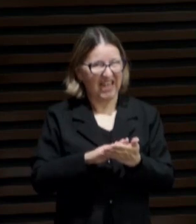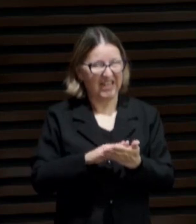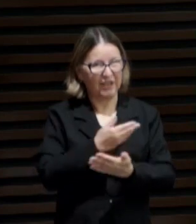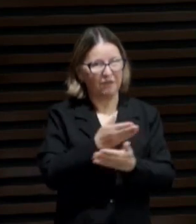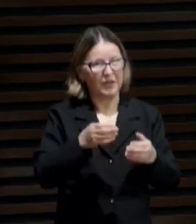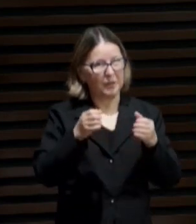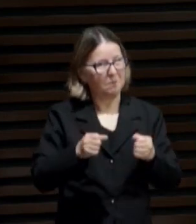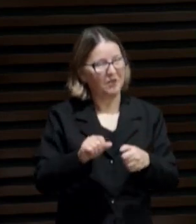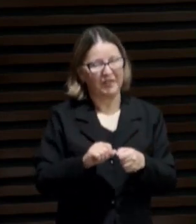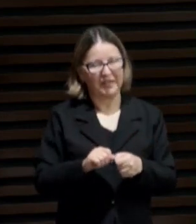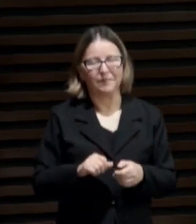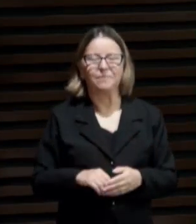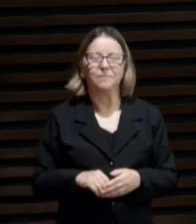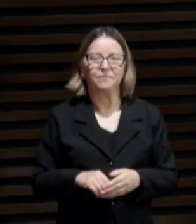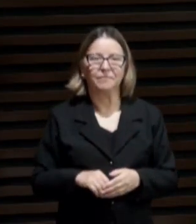né?